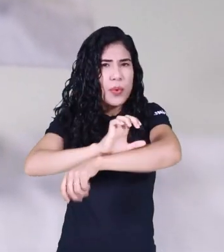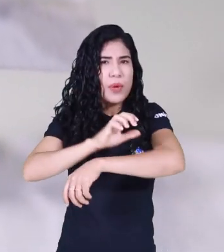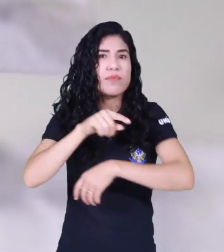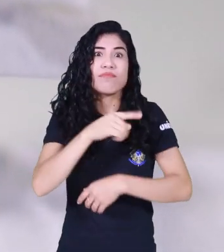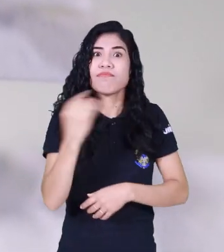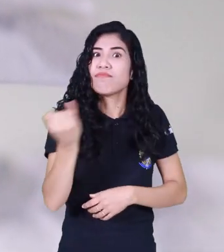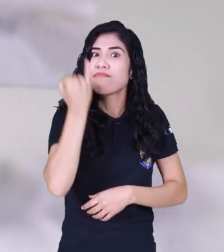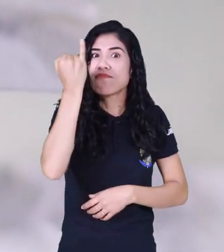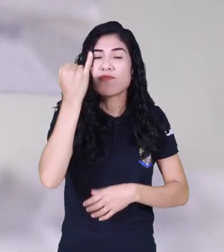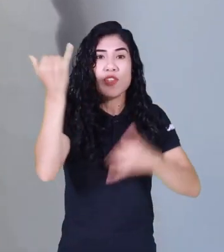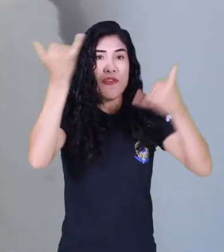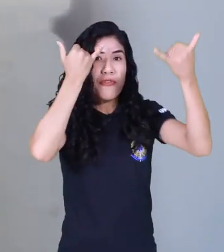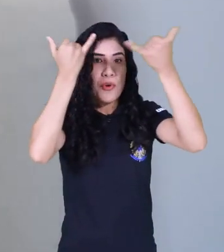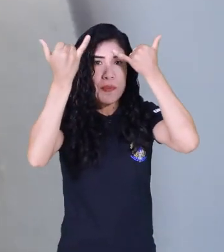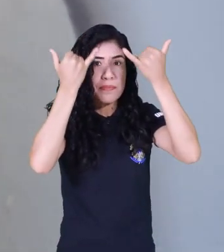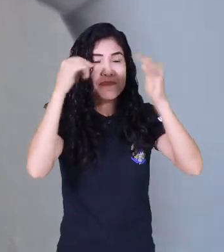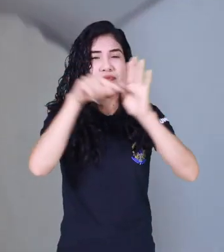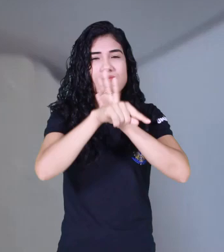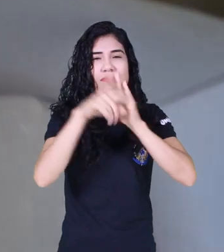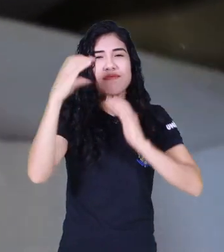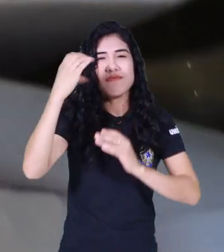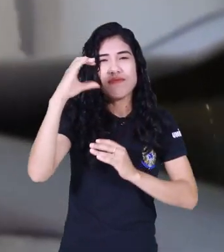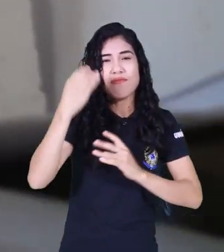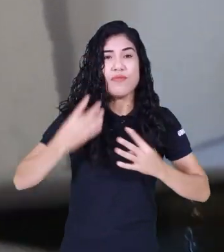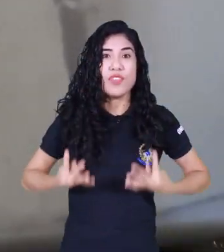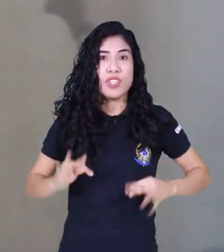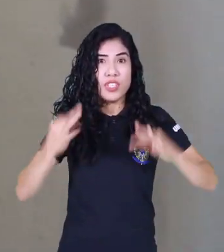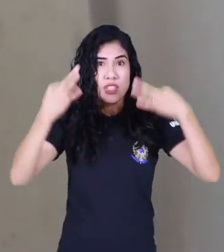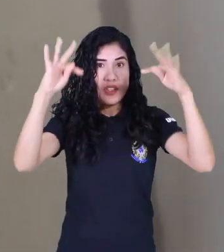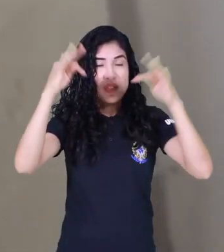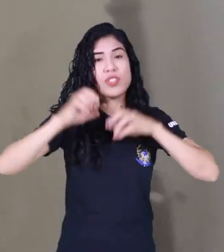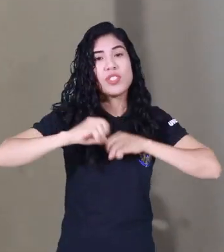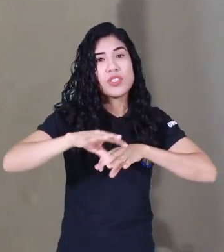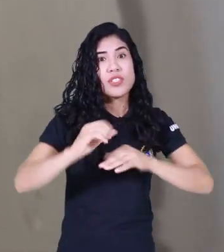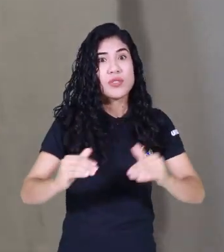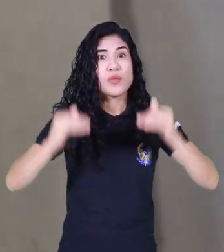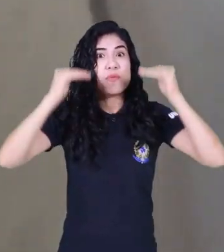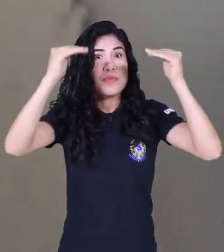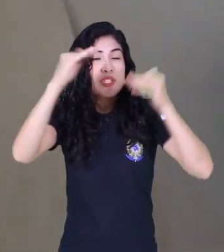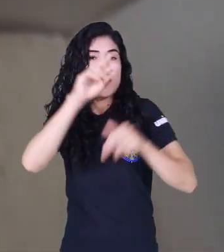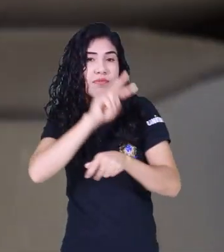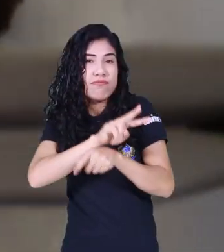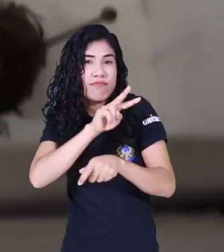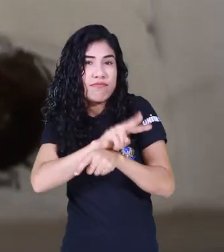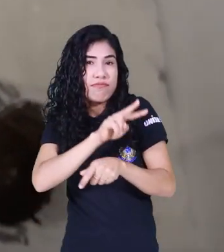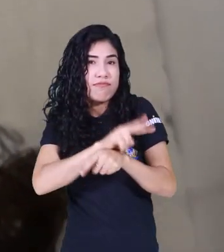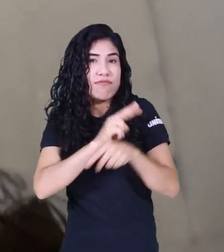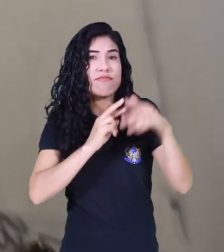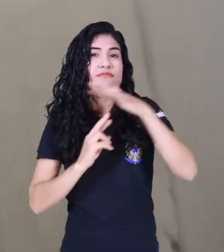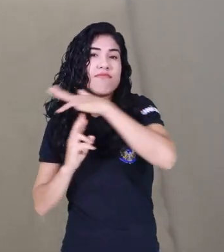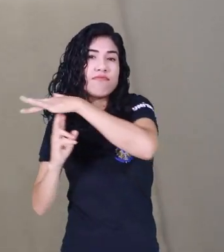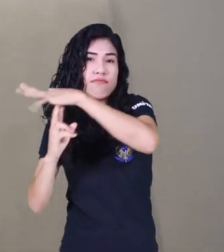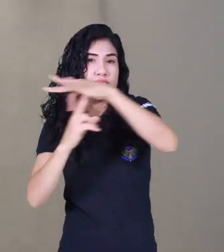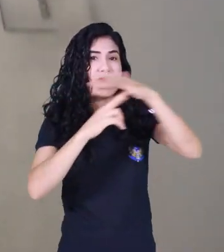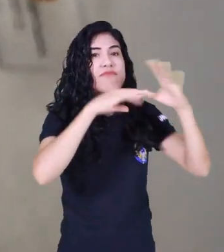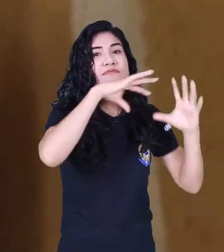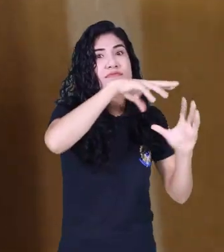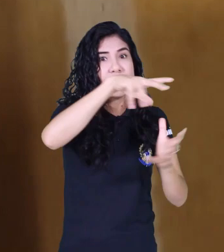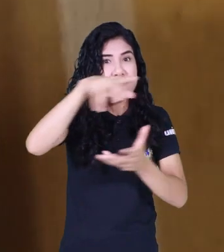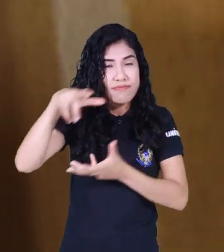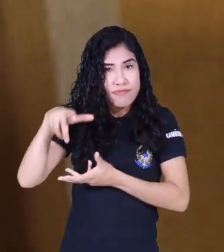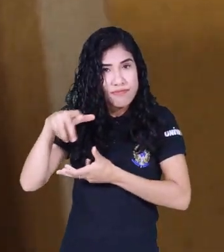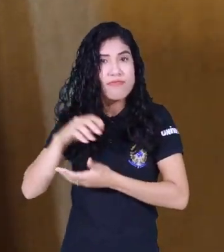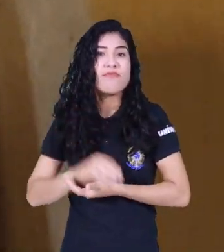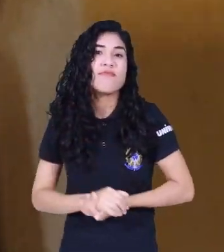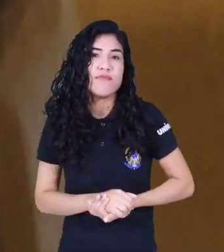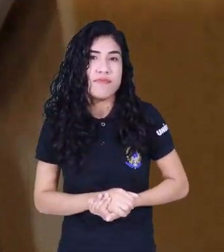para pesquisa científica e tecnológica, educação superior, conservação do meio ambiente. Além de gerar o conhecimento científico, tem função educativa do